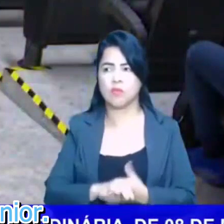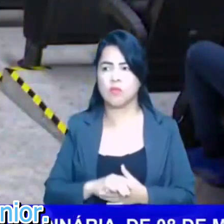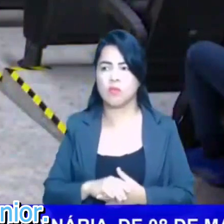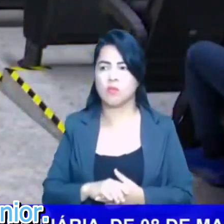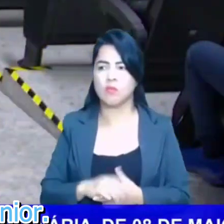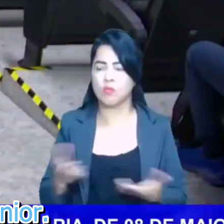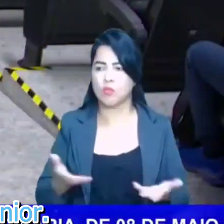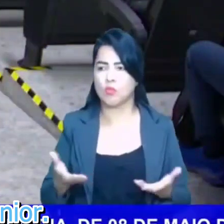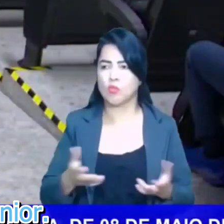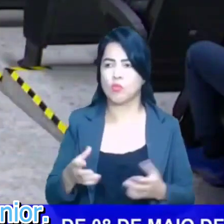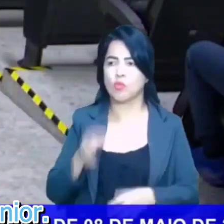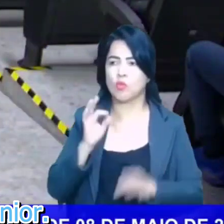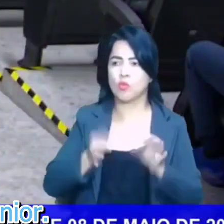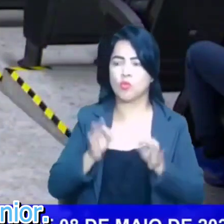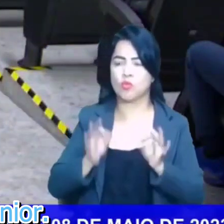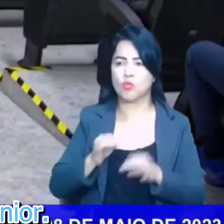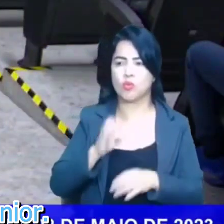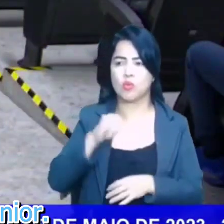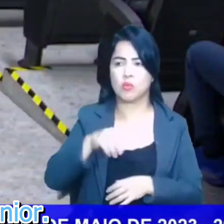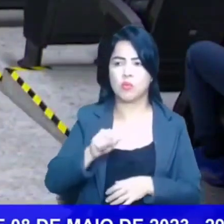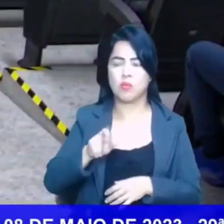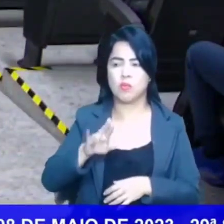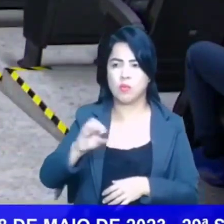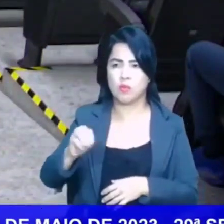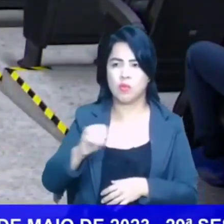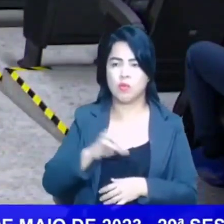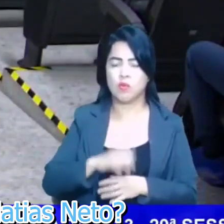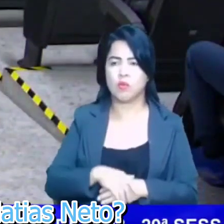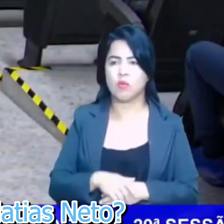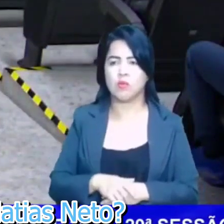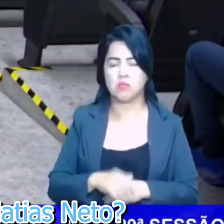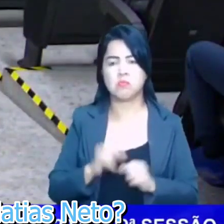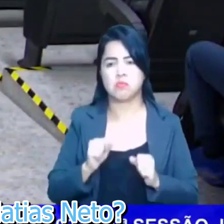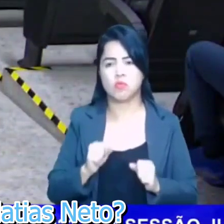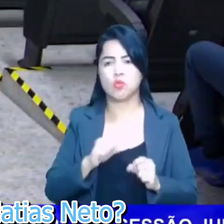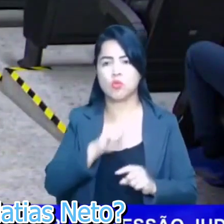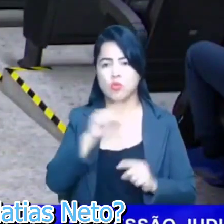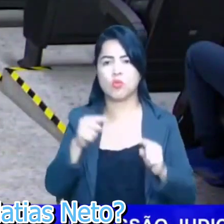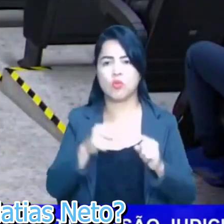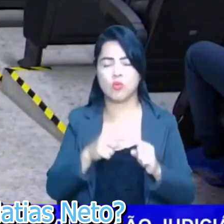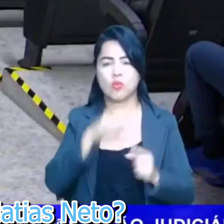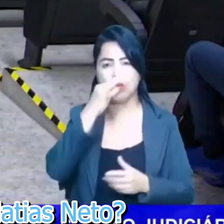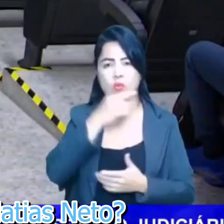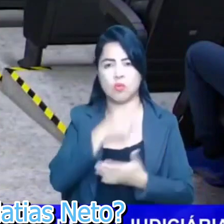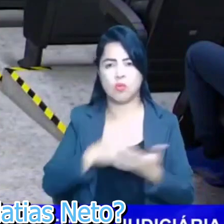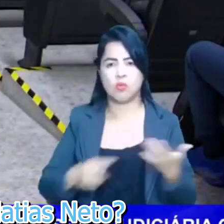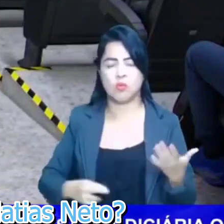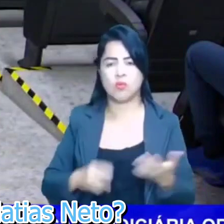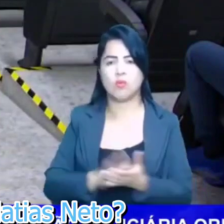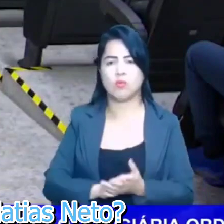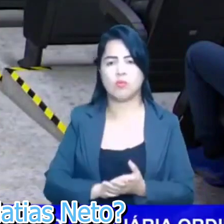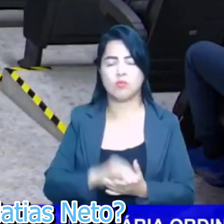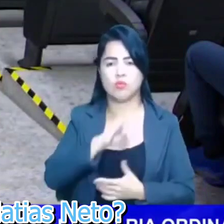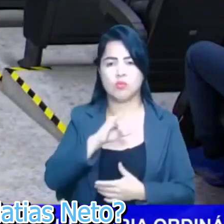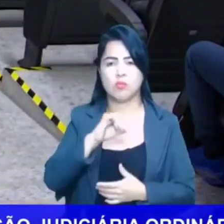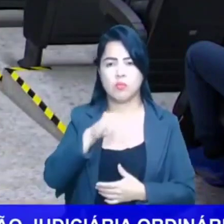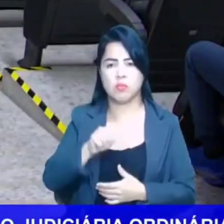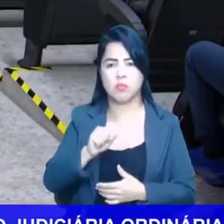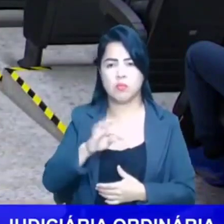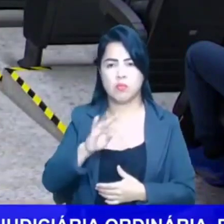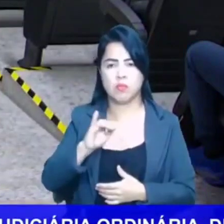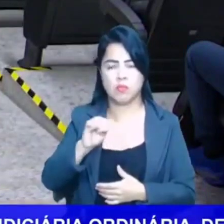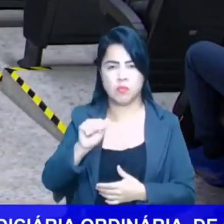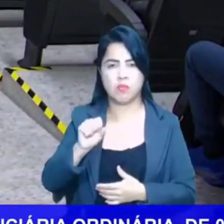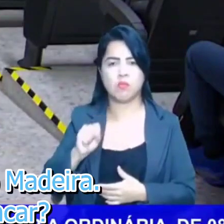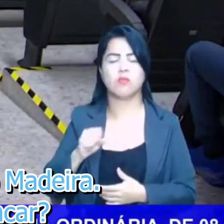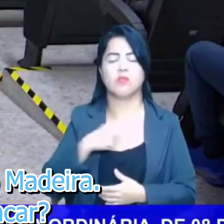Imagem do plenário, agora nos assentos ao lado direito. Presidente, eu acompanho integralmente o relator. Juiz Matias Neto. Uma pessoa também em pé no